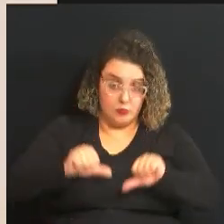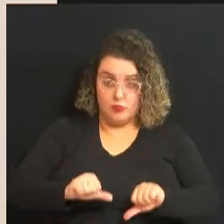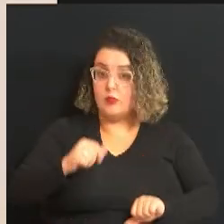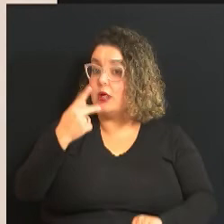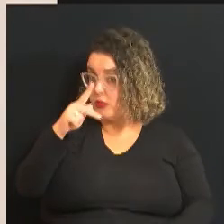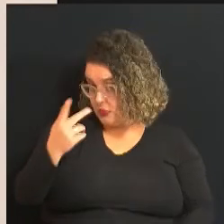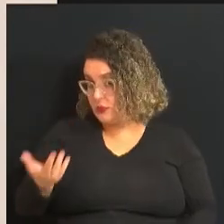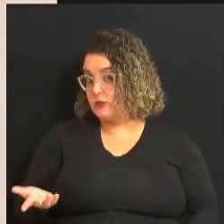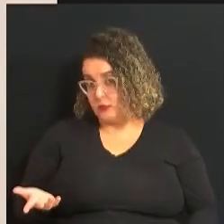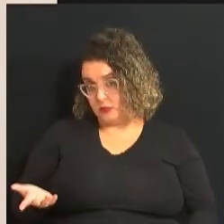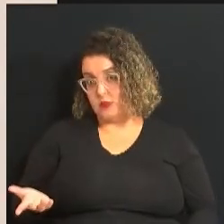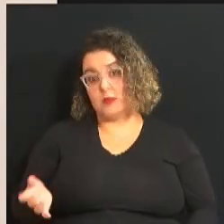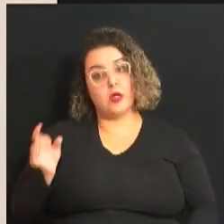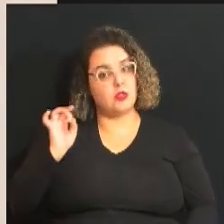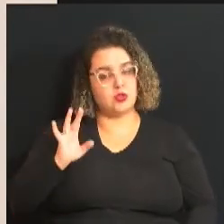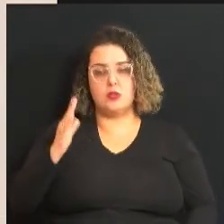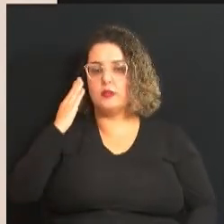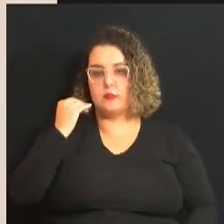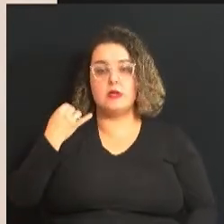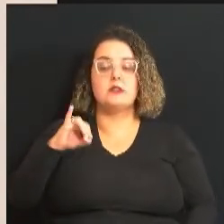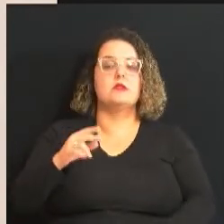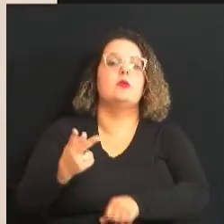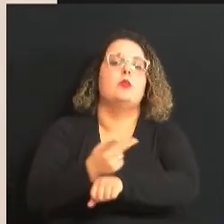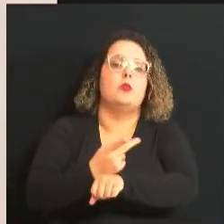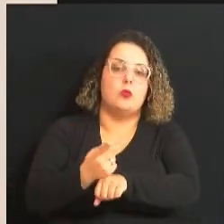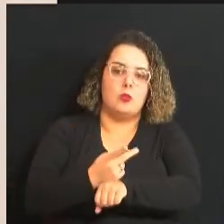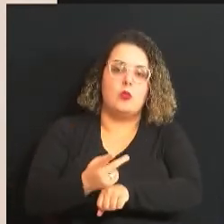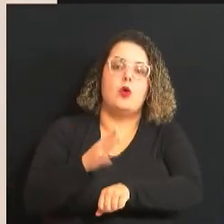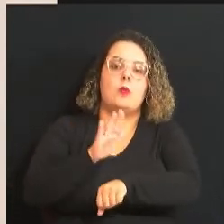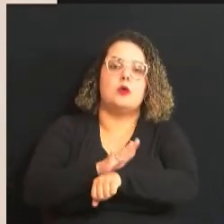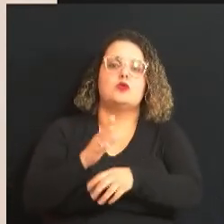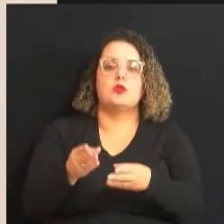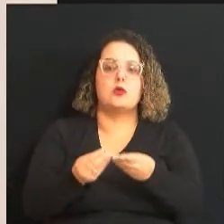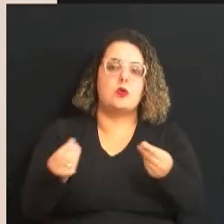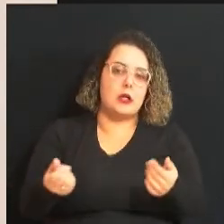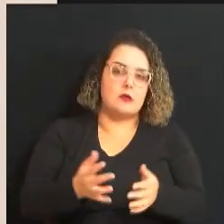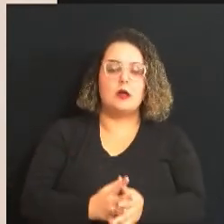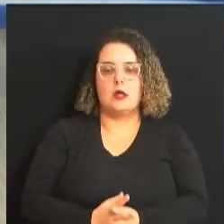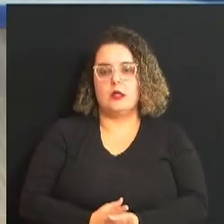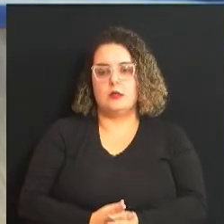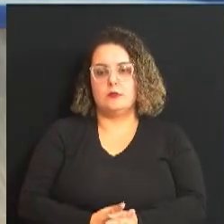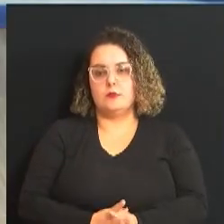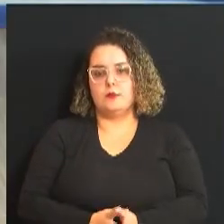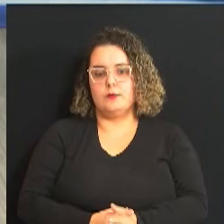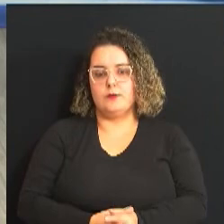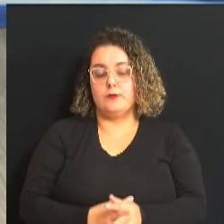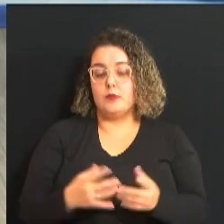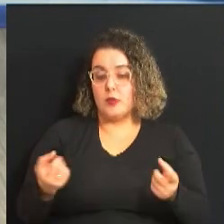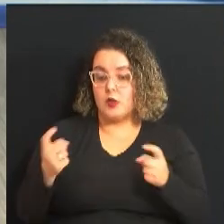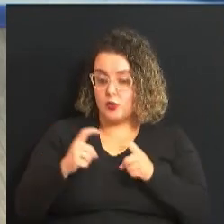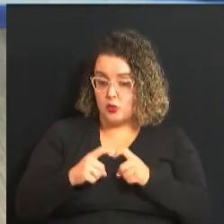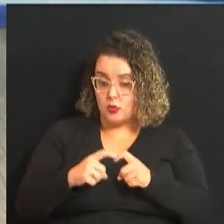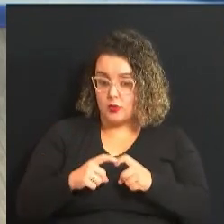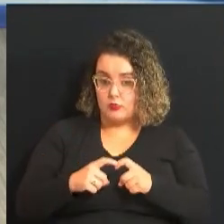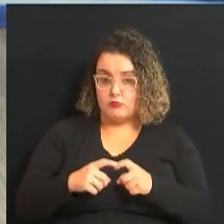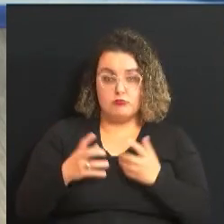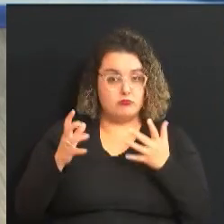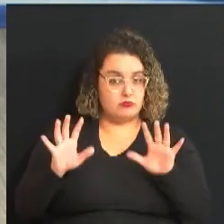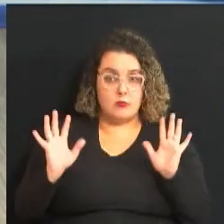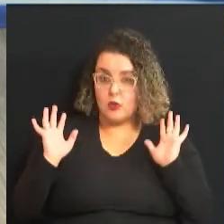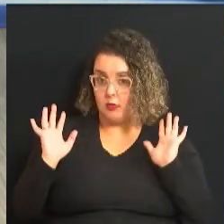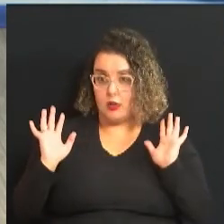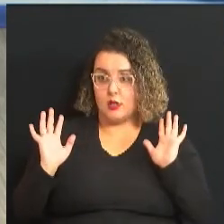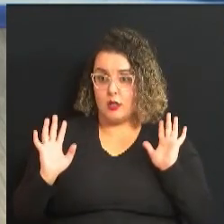E você só vai saber se você procurar uma ajuda qualificada. E doutora, para quem não quer utilizar